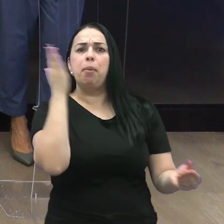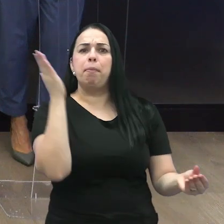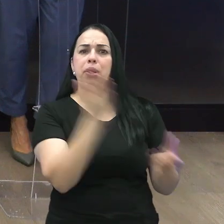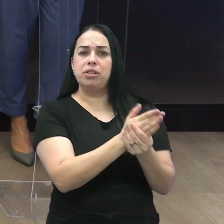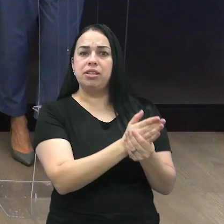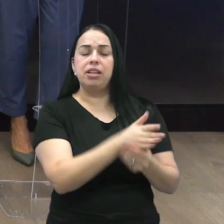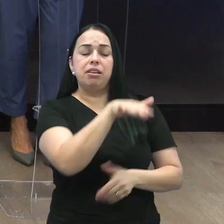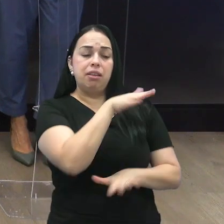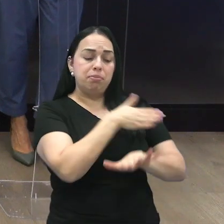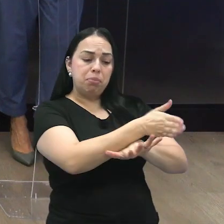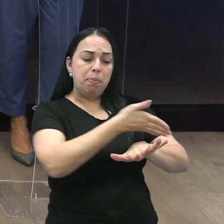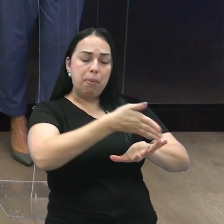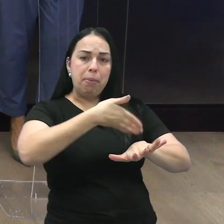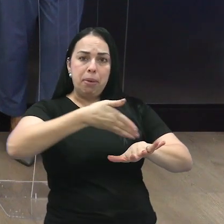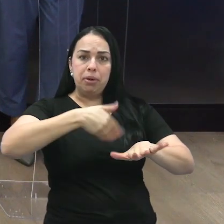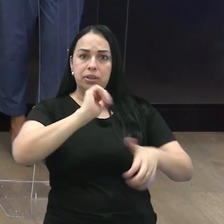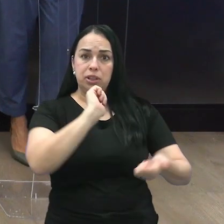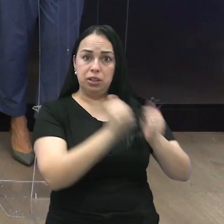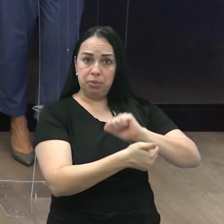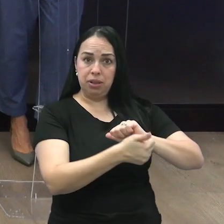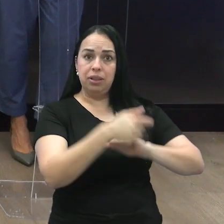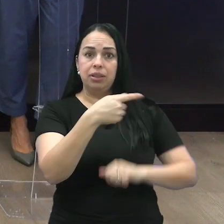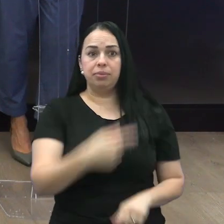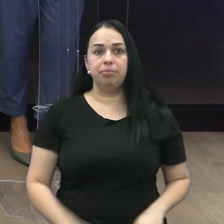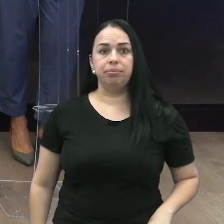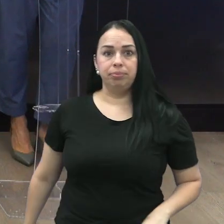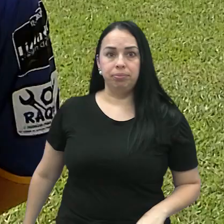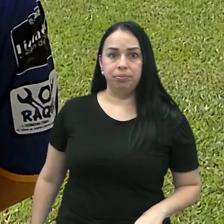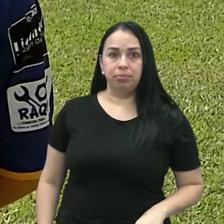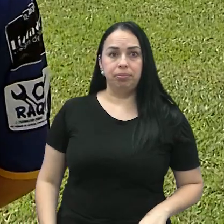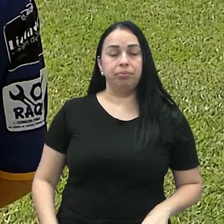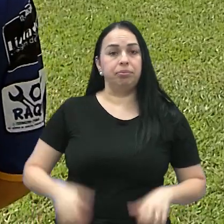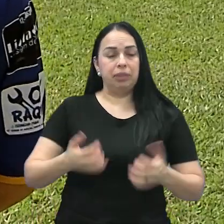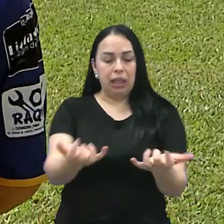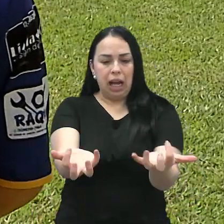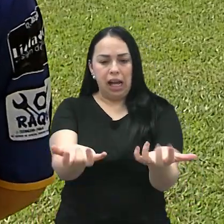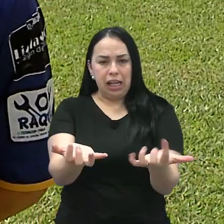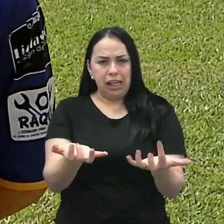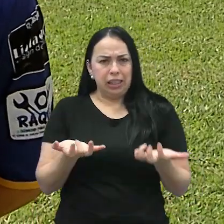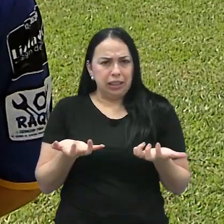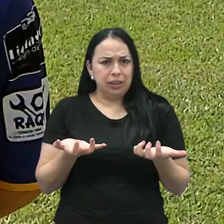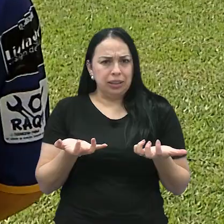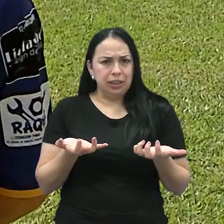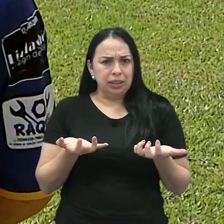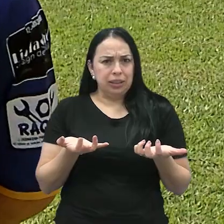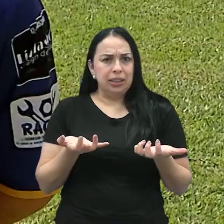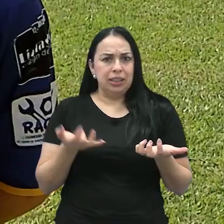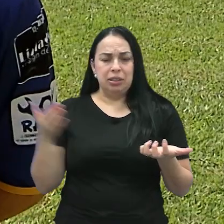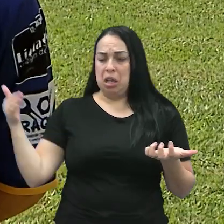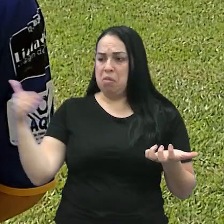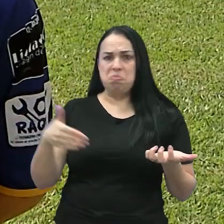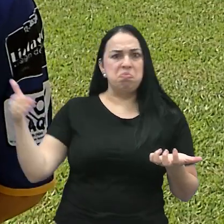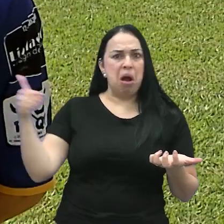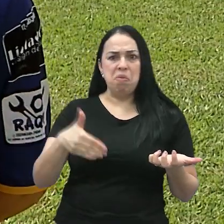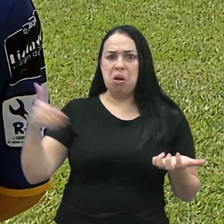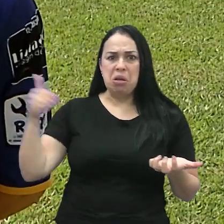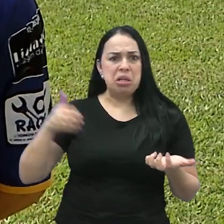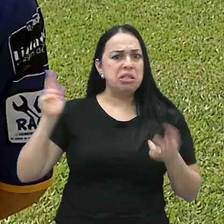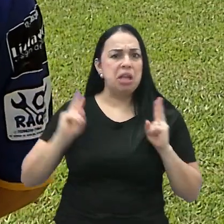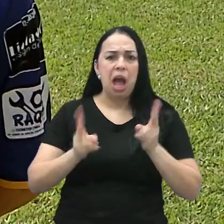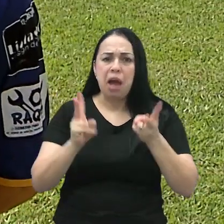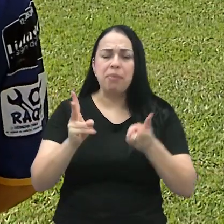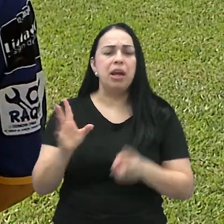nas diferentes modalidades de esporte amador. O gramado é praticamente a segunda casa do Naldo. Além